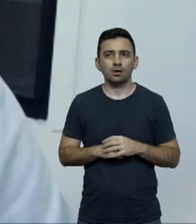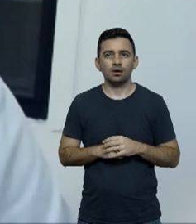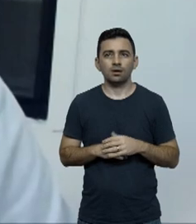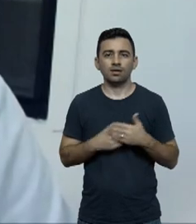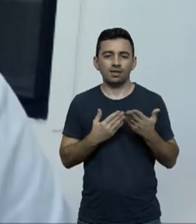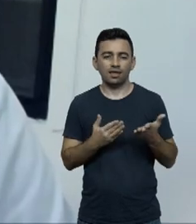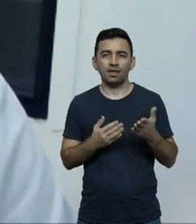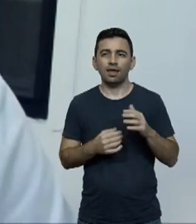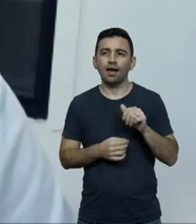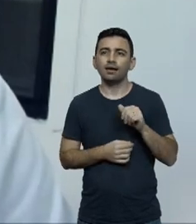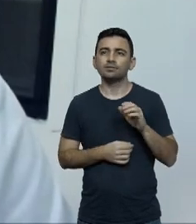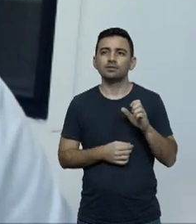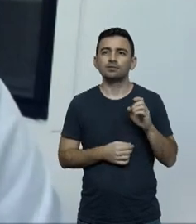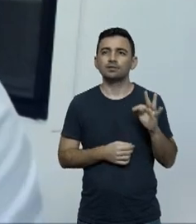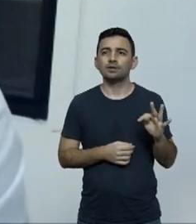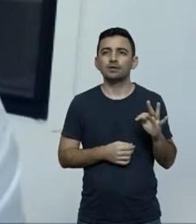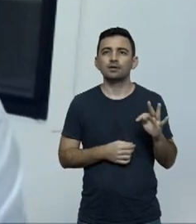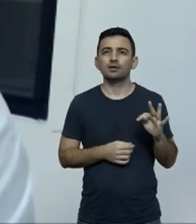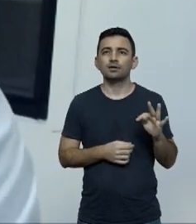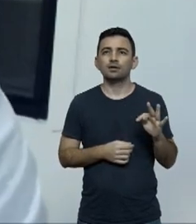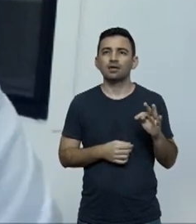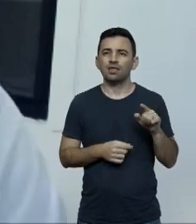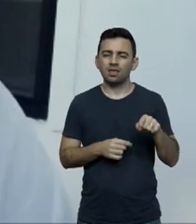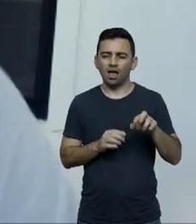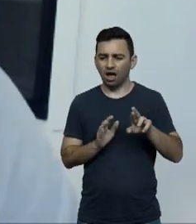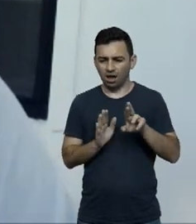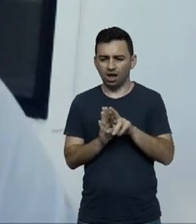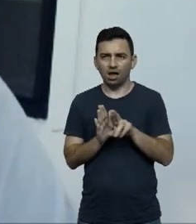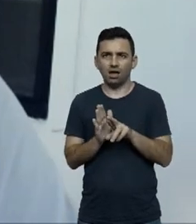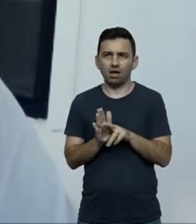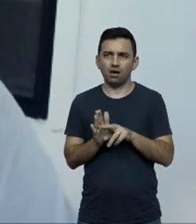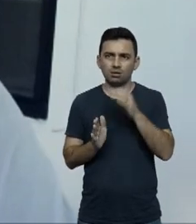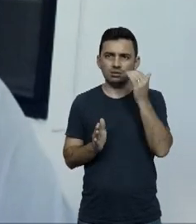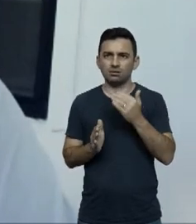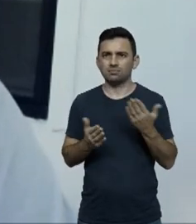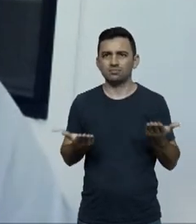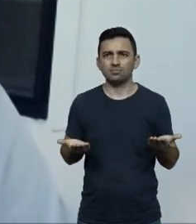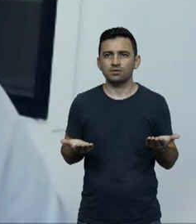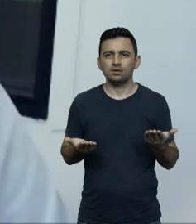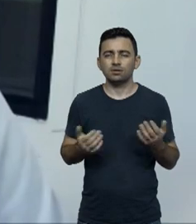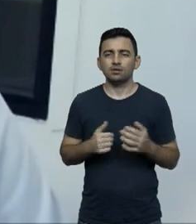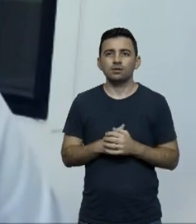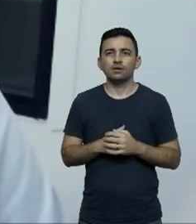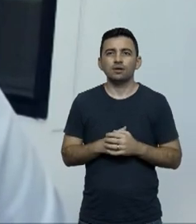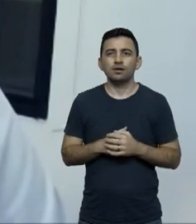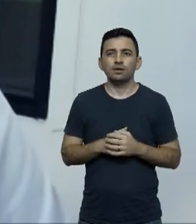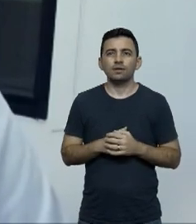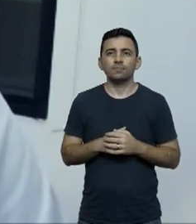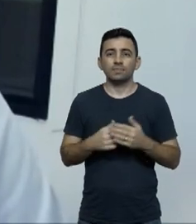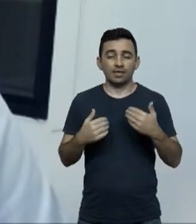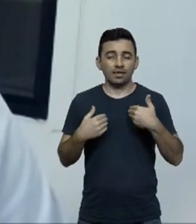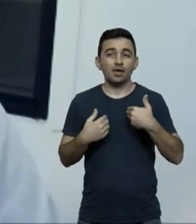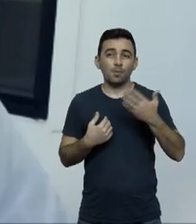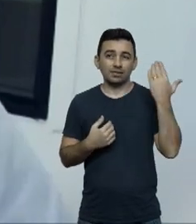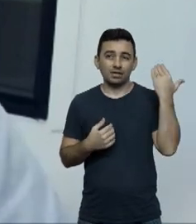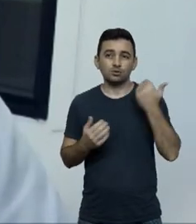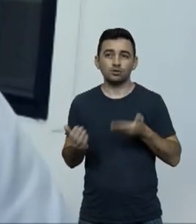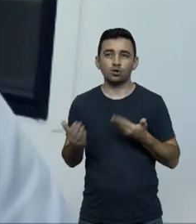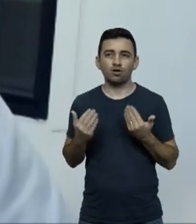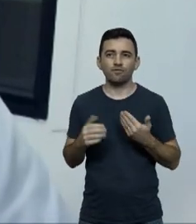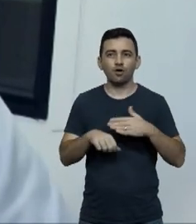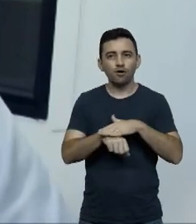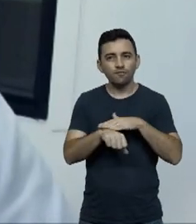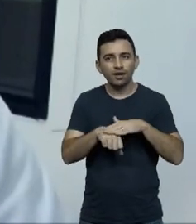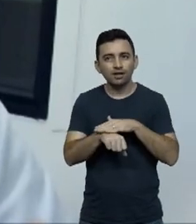temporário ele seja a regra do jogo não eu acho que a gente eu lembro o mundo da minha adolescência a gente